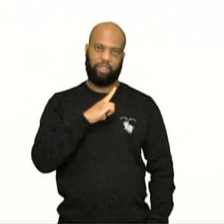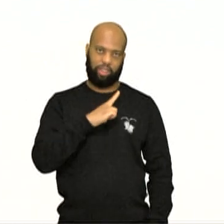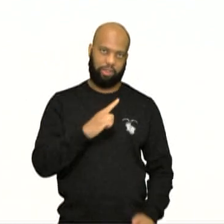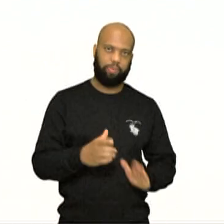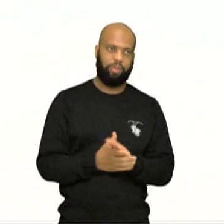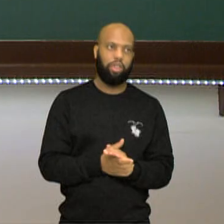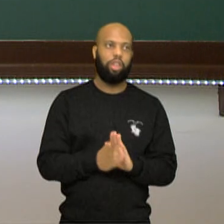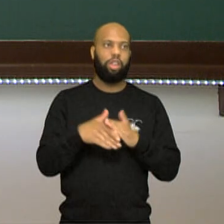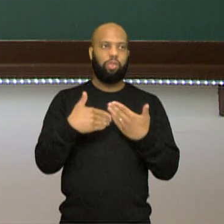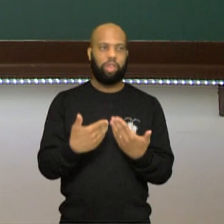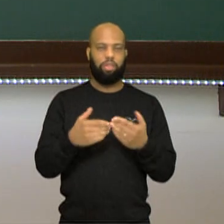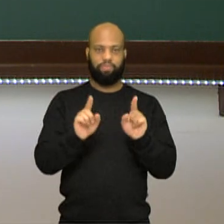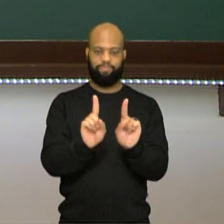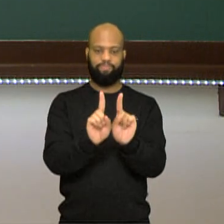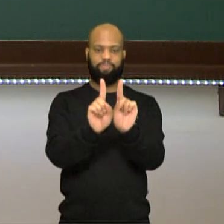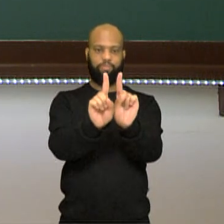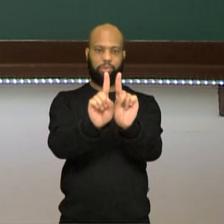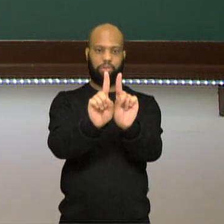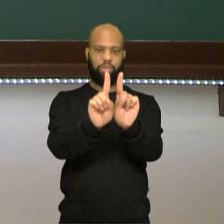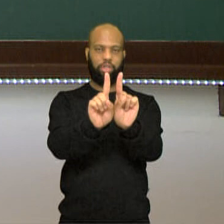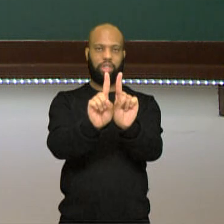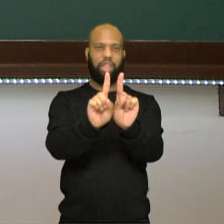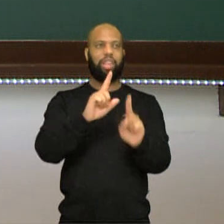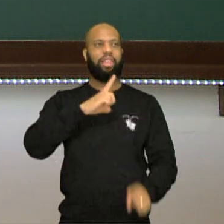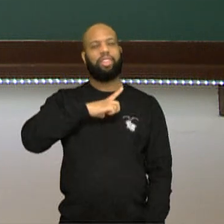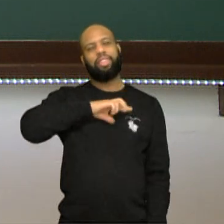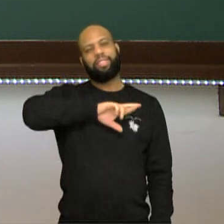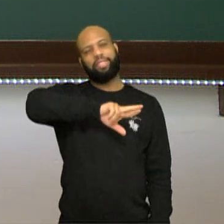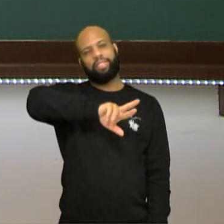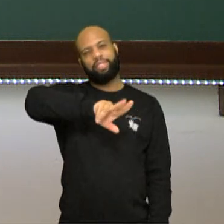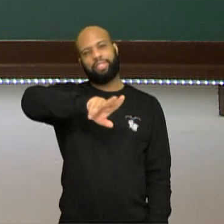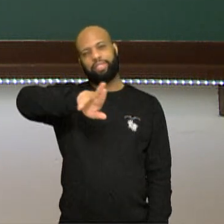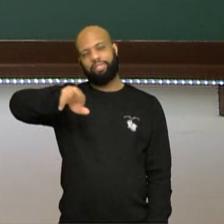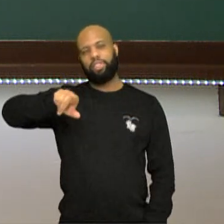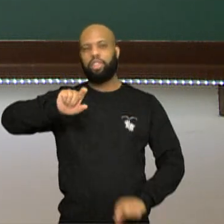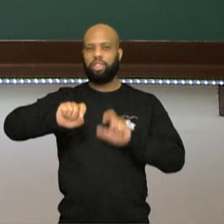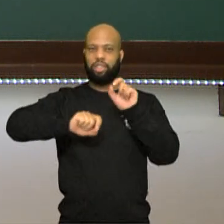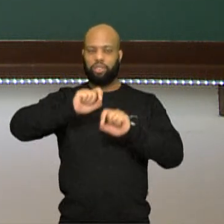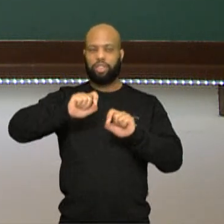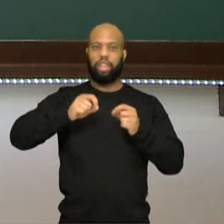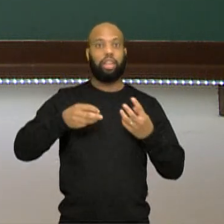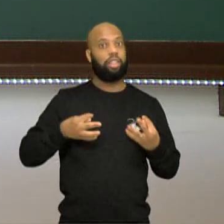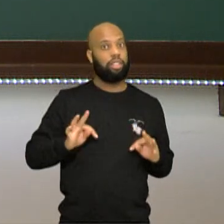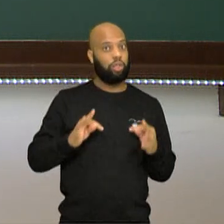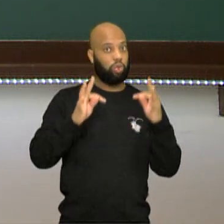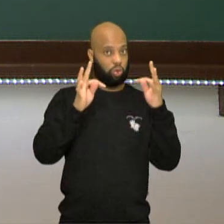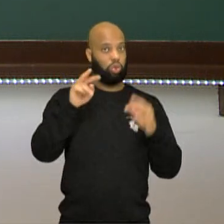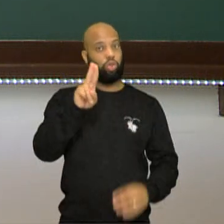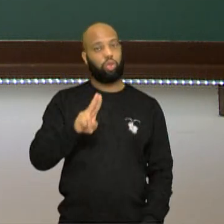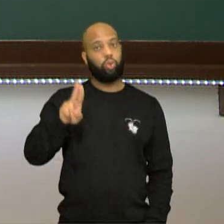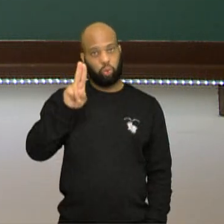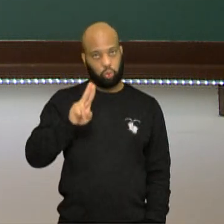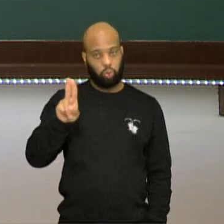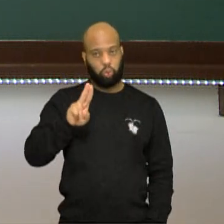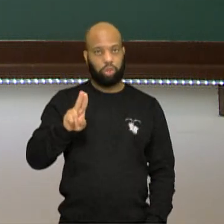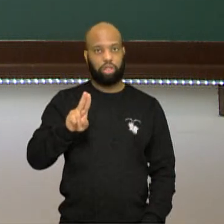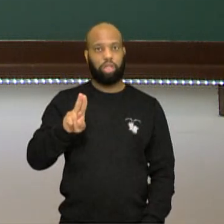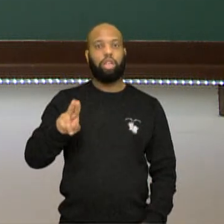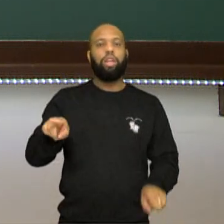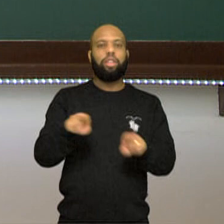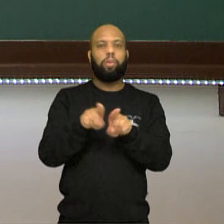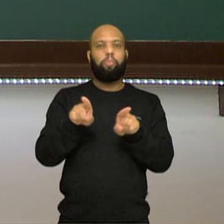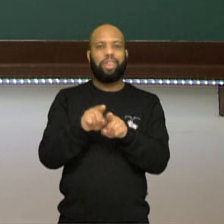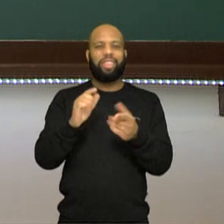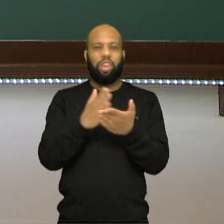está presente em uma infinidade de produtos eletrônicos que a gente usa no dia a dia, sensores, principalmente